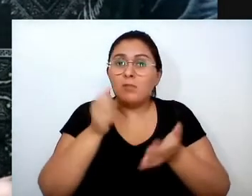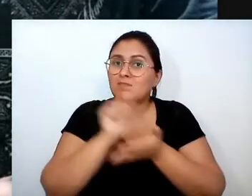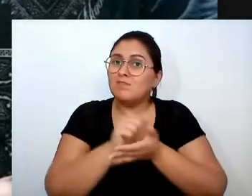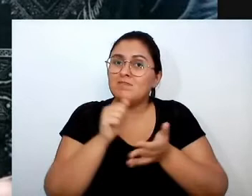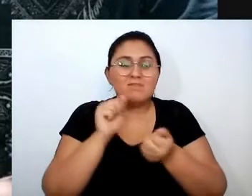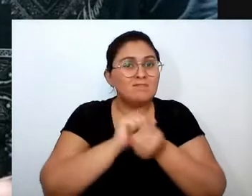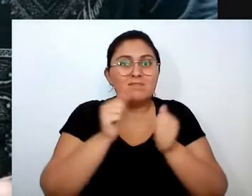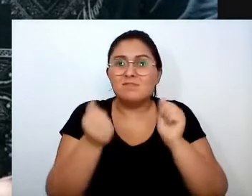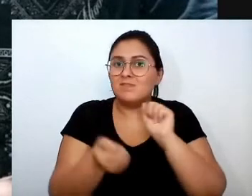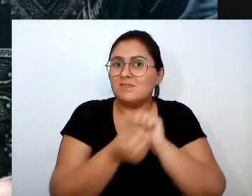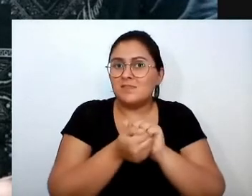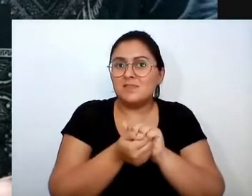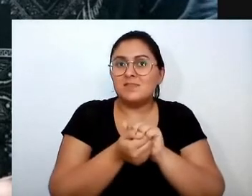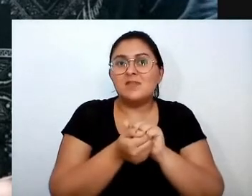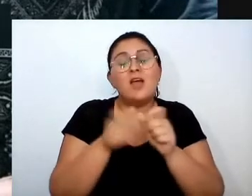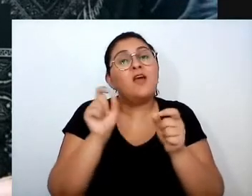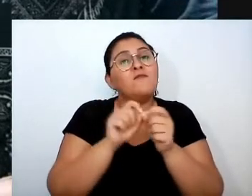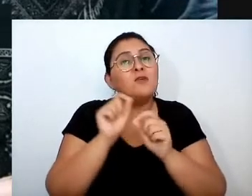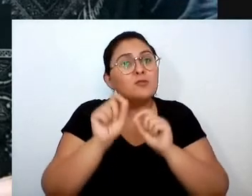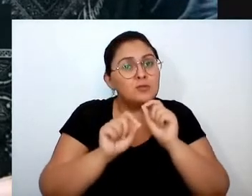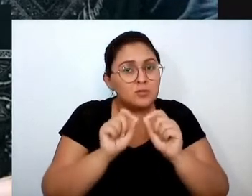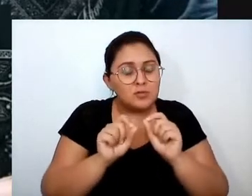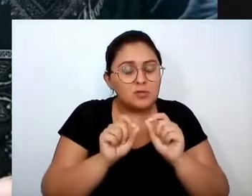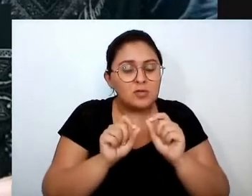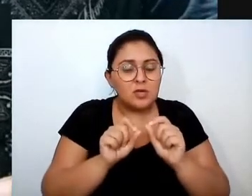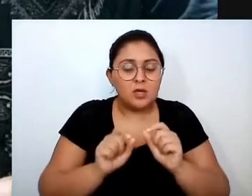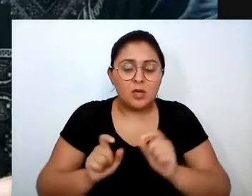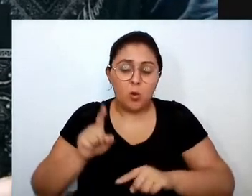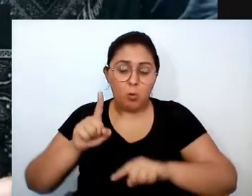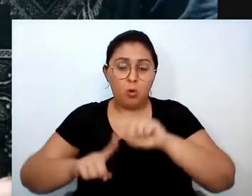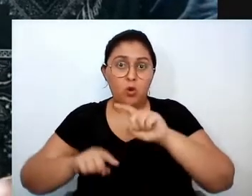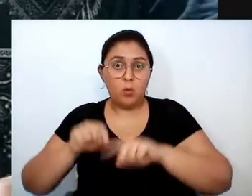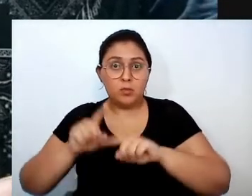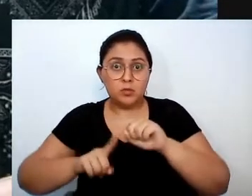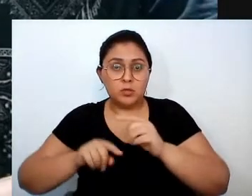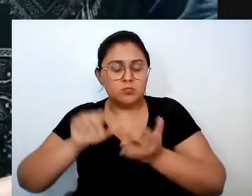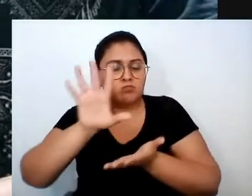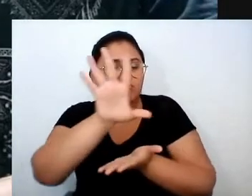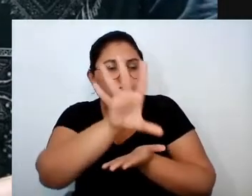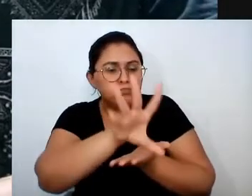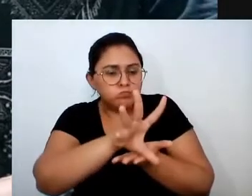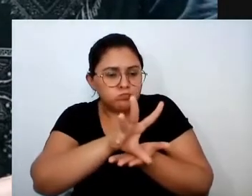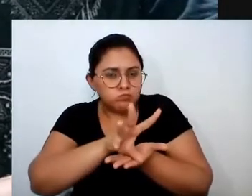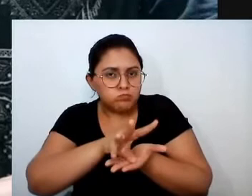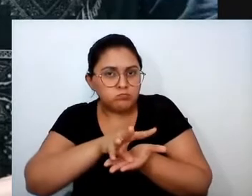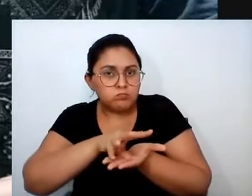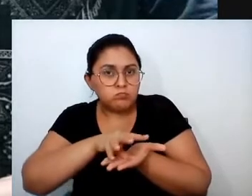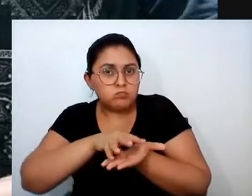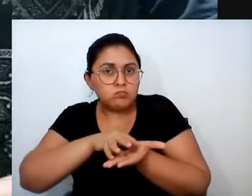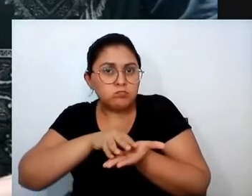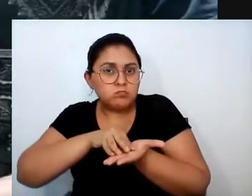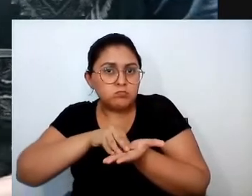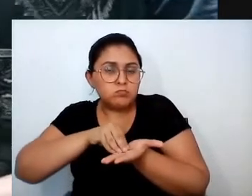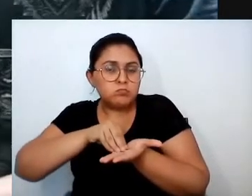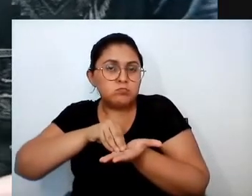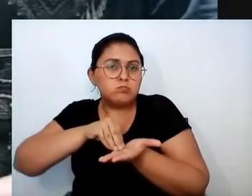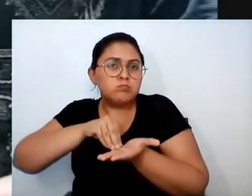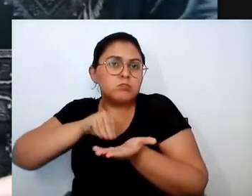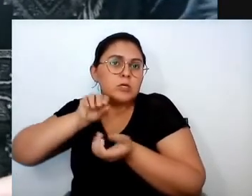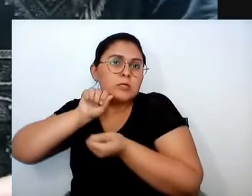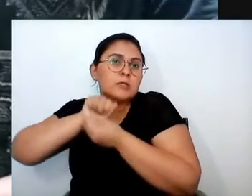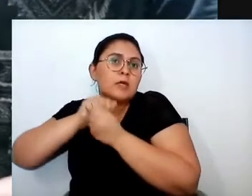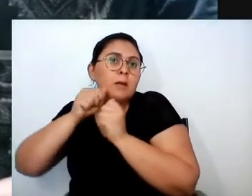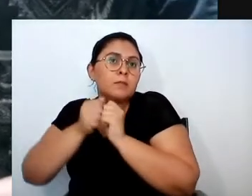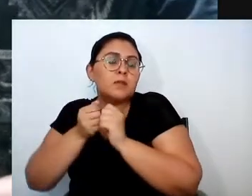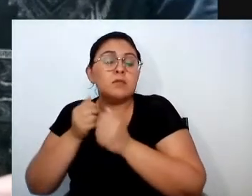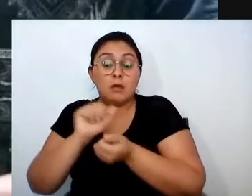no equipamento e ele faz escaneia automaticamente, ali você já ouve o texto e já consegue